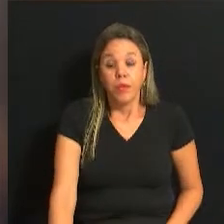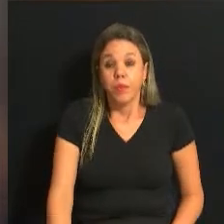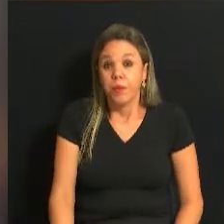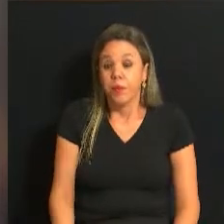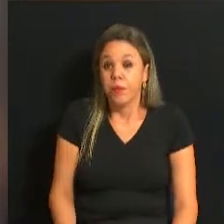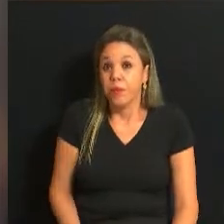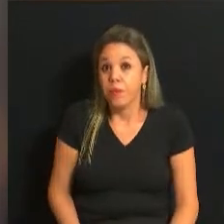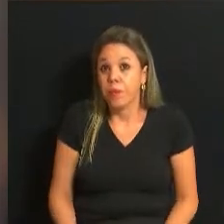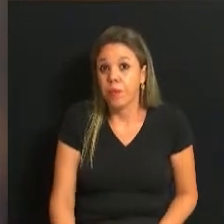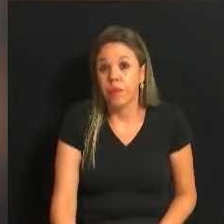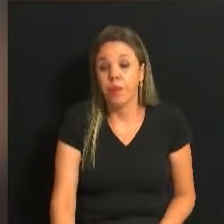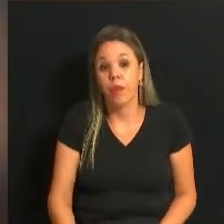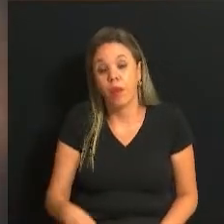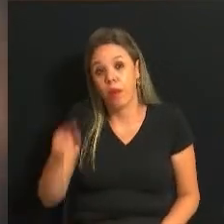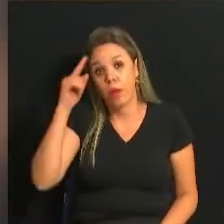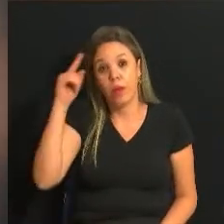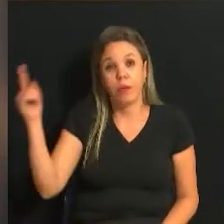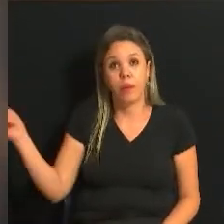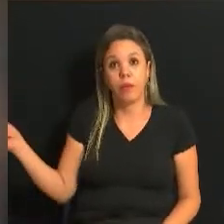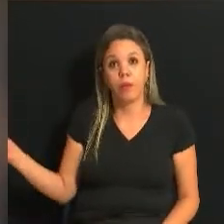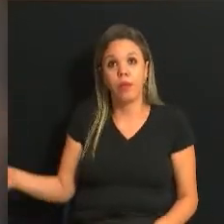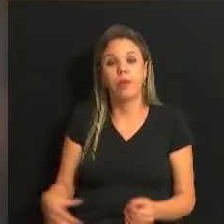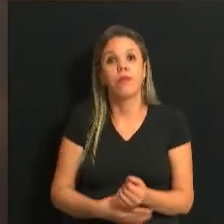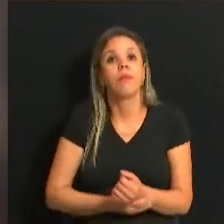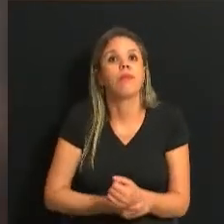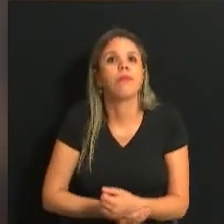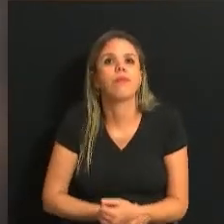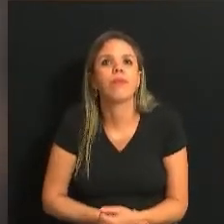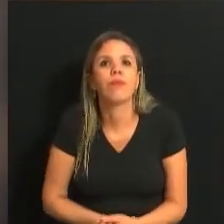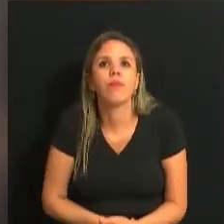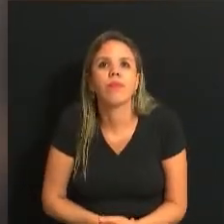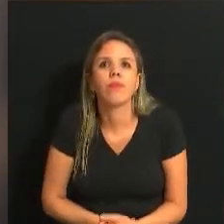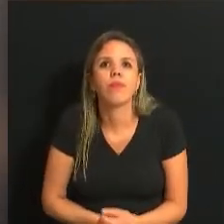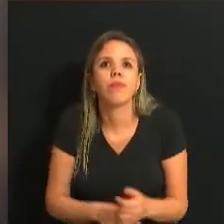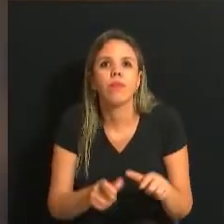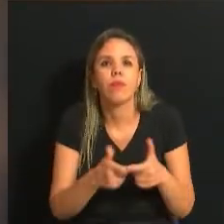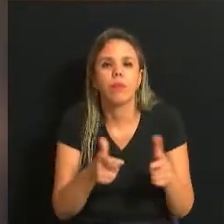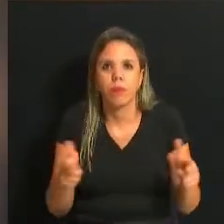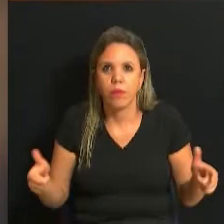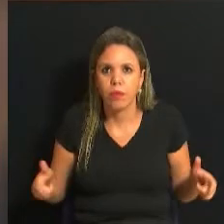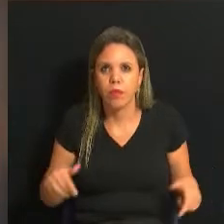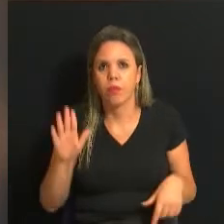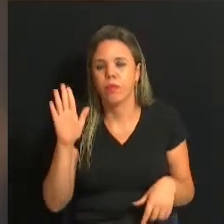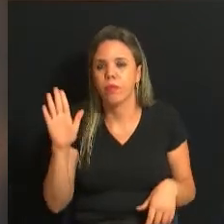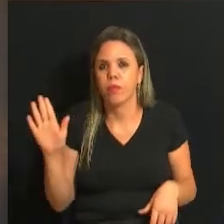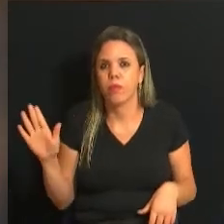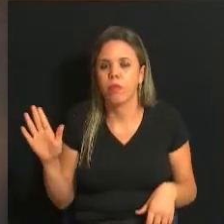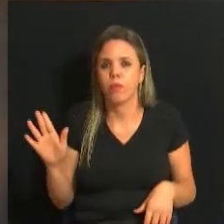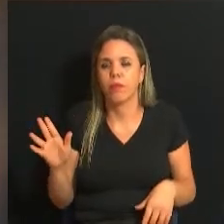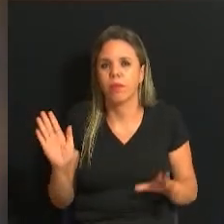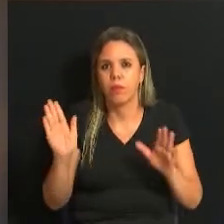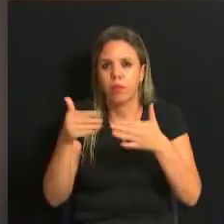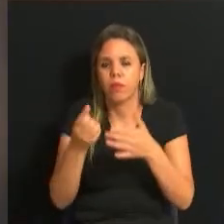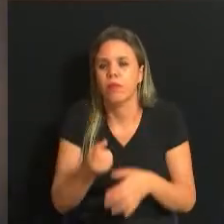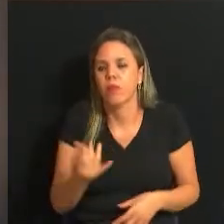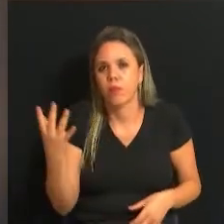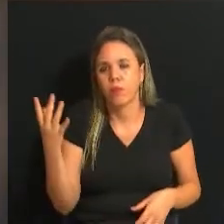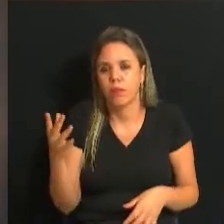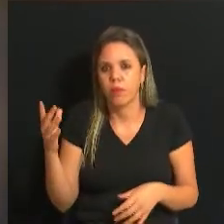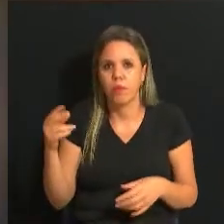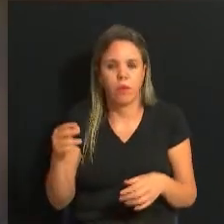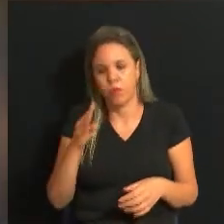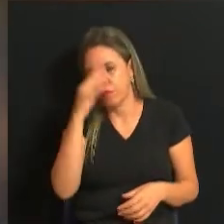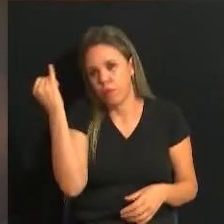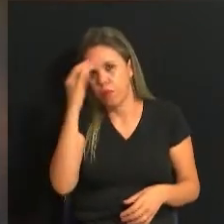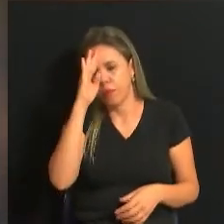nos últimos dias, estão se concentrando e ampliará mais ainda essa concentração, e é